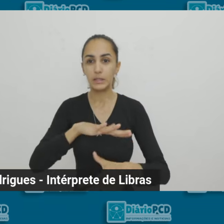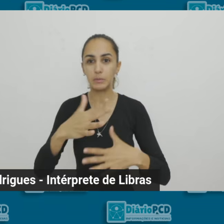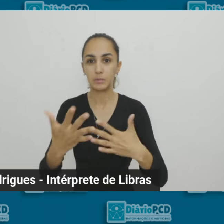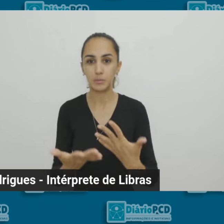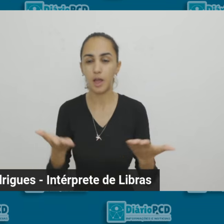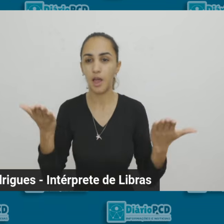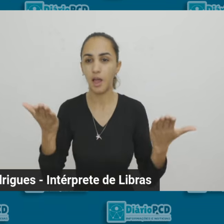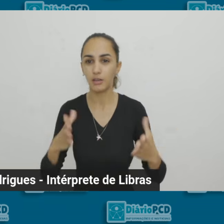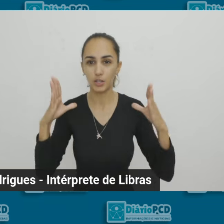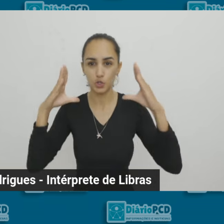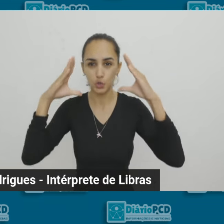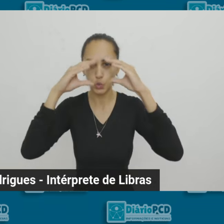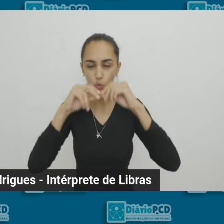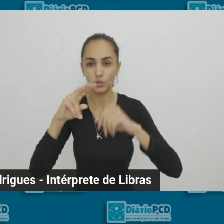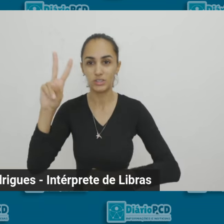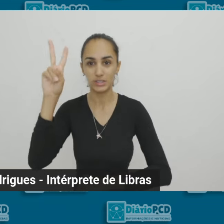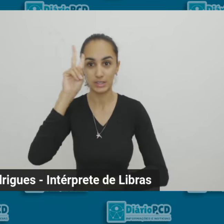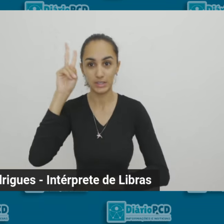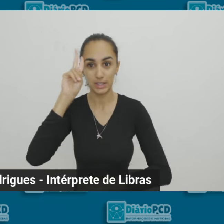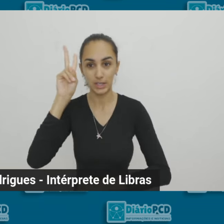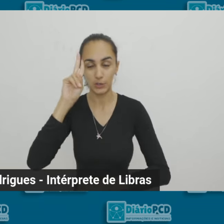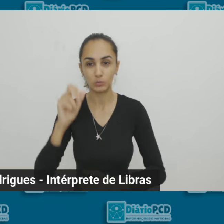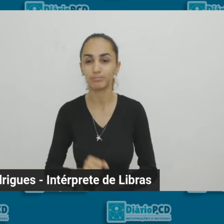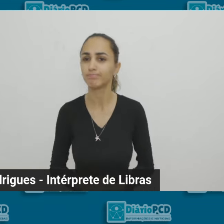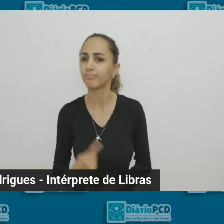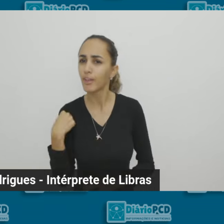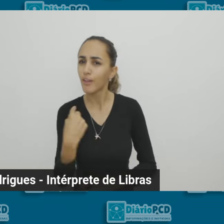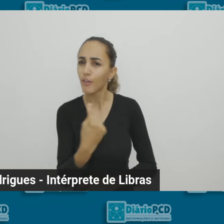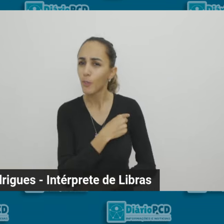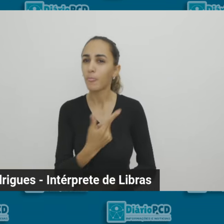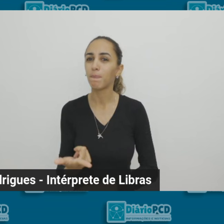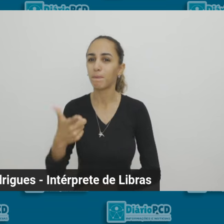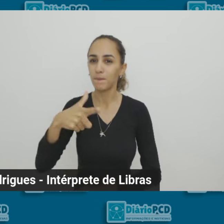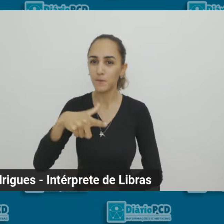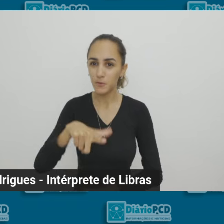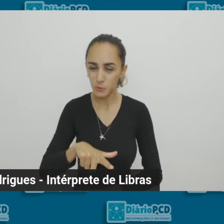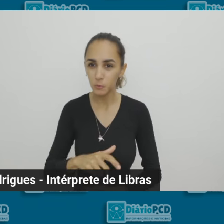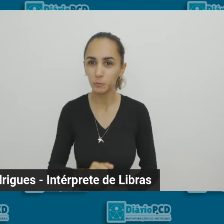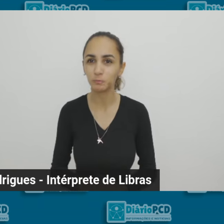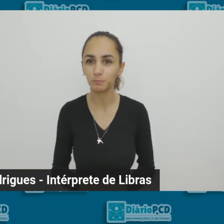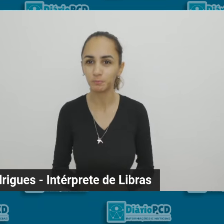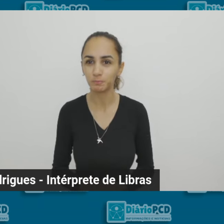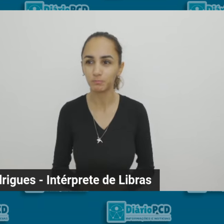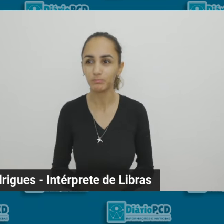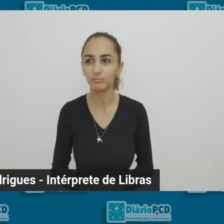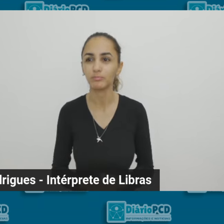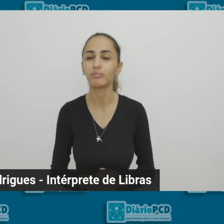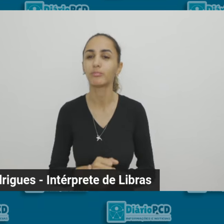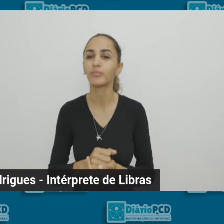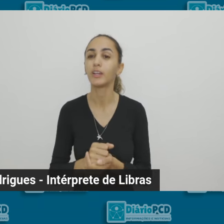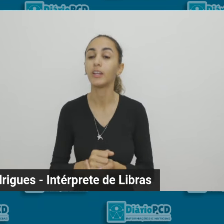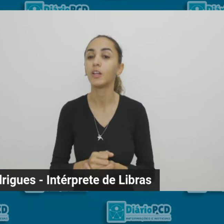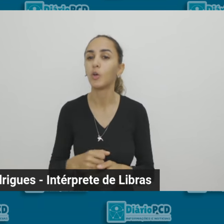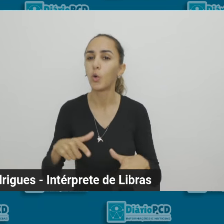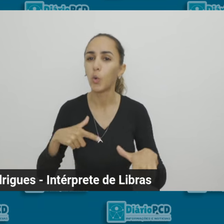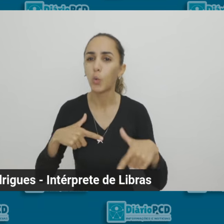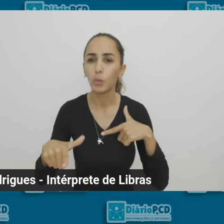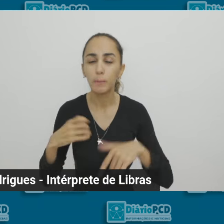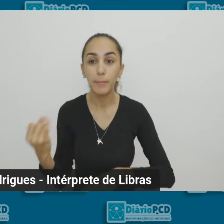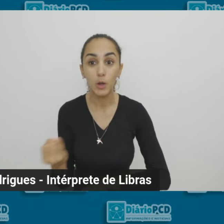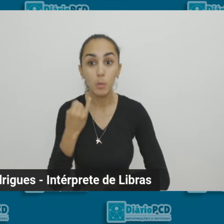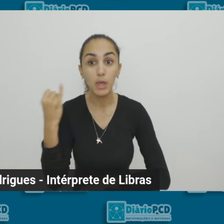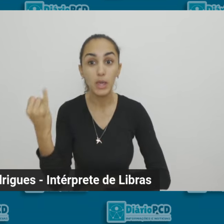noite desta segunda-feira. E nós, mais uma vez, aqui, fazendo o trabalho de utilidade pública, trazendo